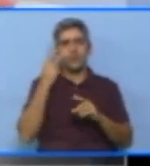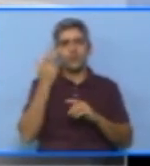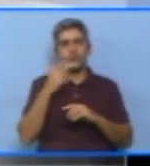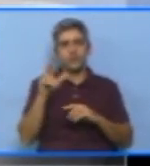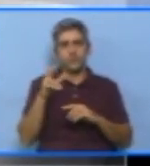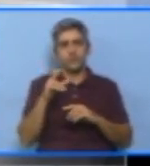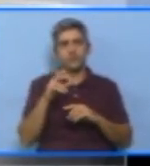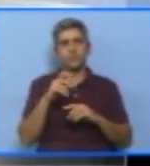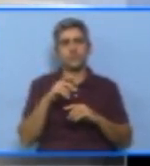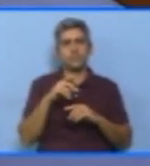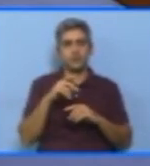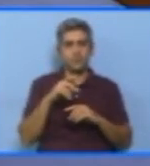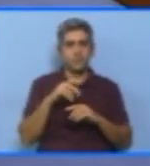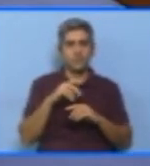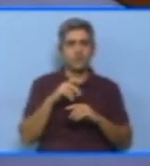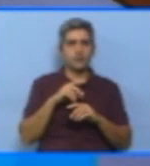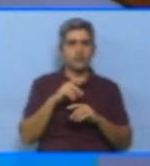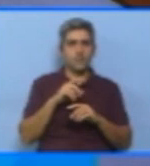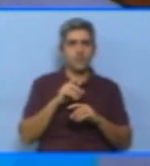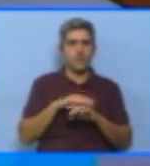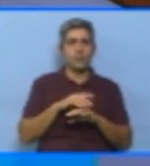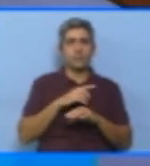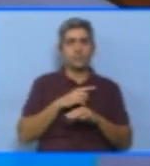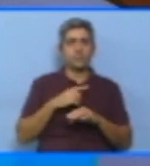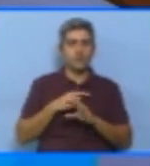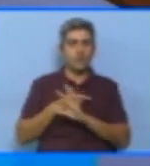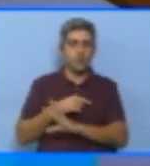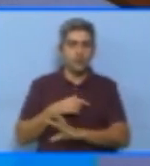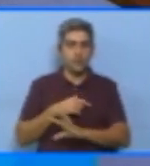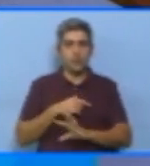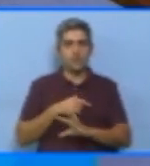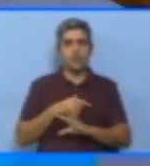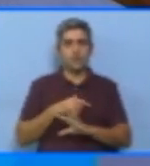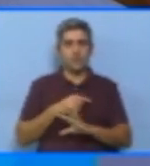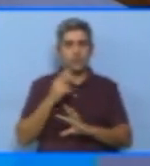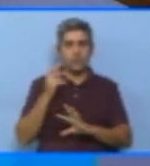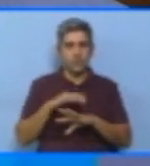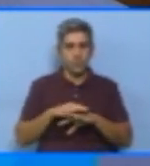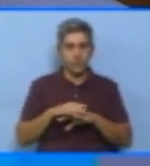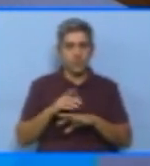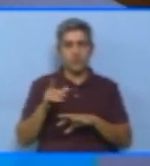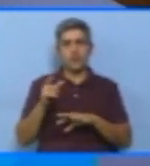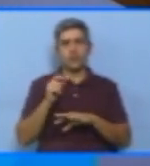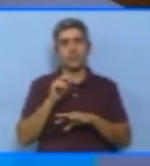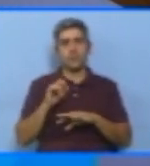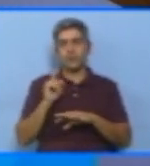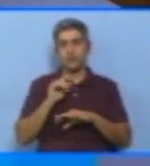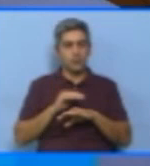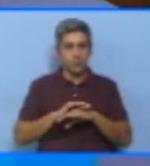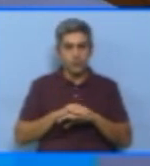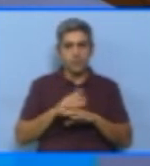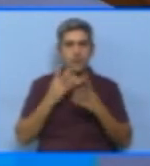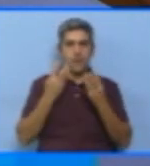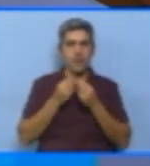eternamente e medrar pelo facto de ser solteira. E aqui Ezequiel quer dizer a responsabilidade casa